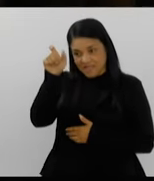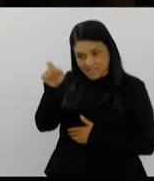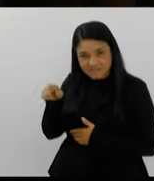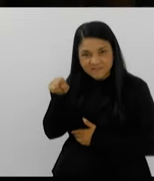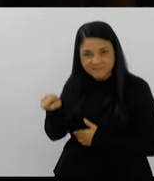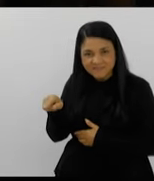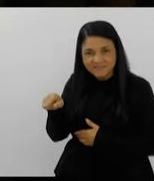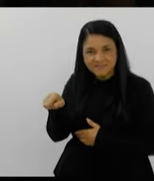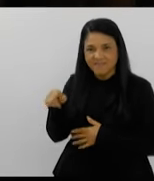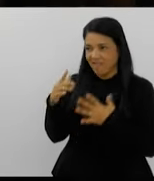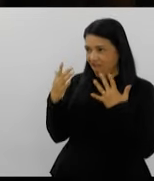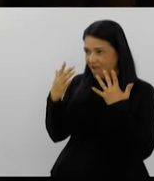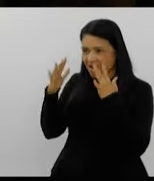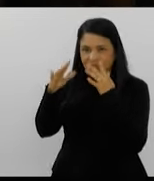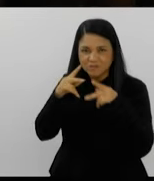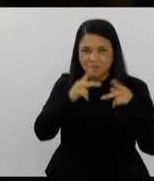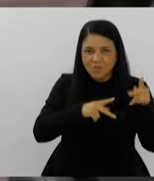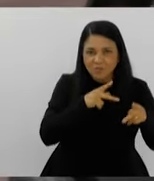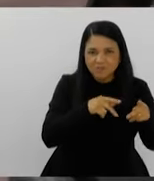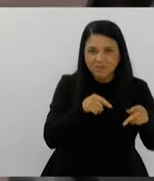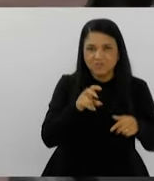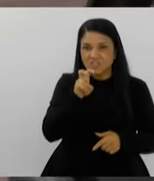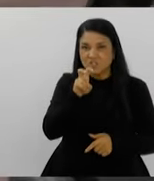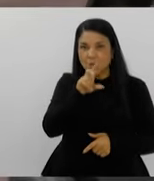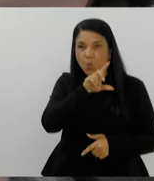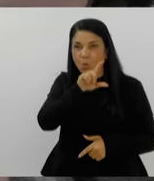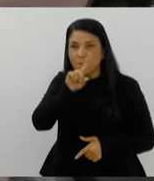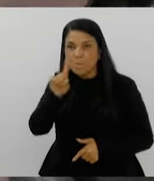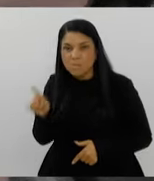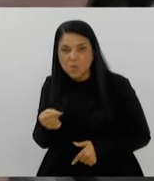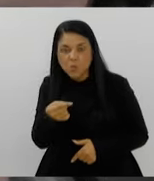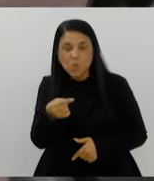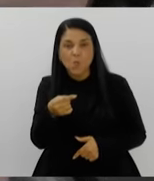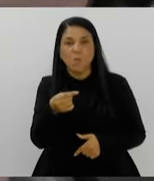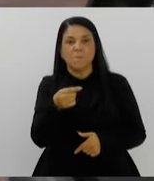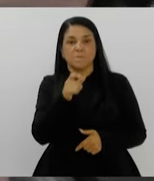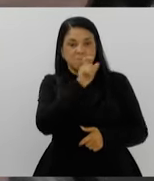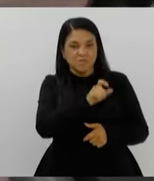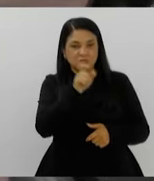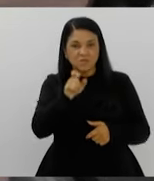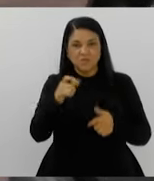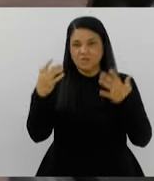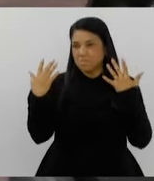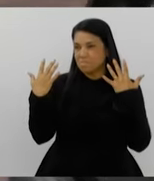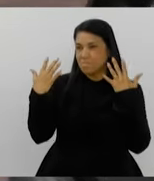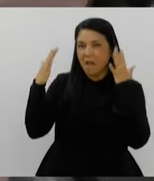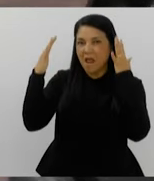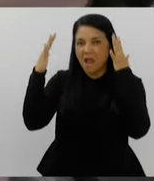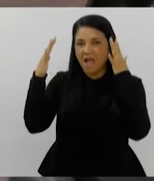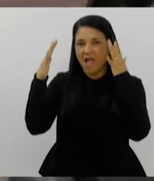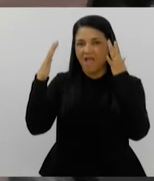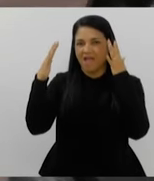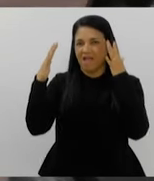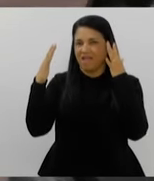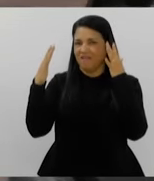a aclamação popular para 5 mil pessoas saírem de casa, irem para uma casa de show aplaudi-lo?